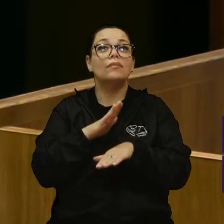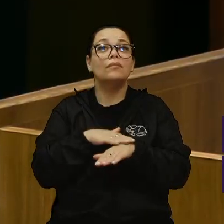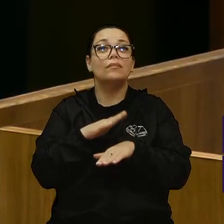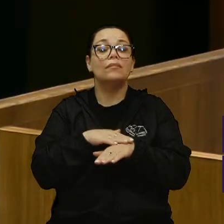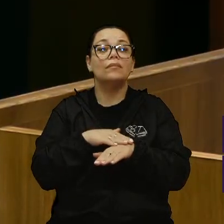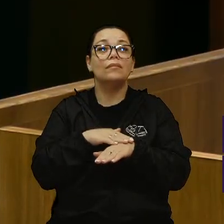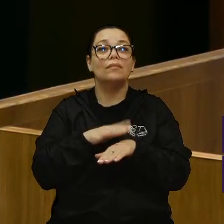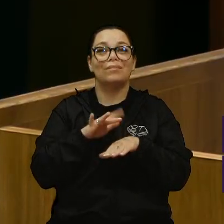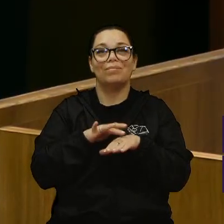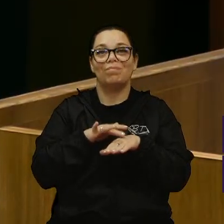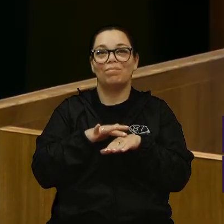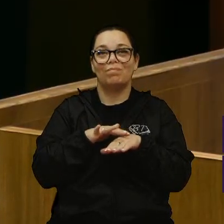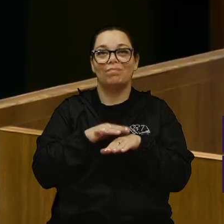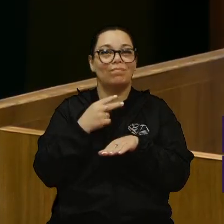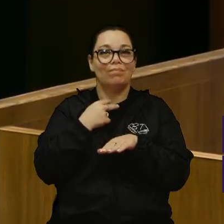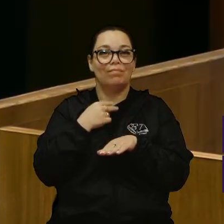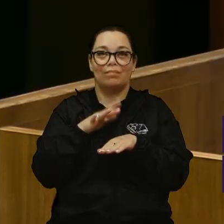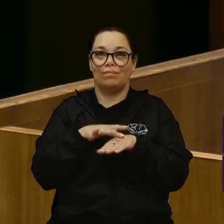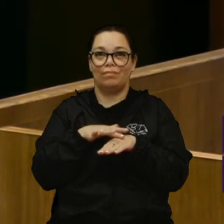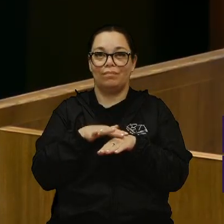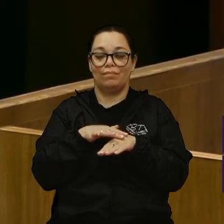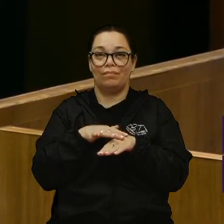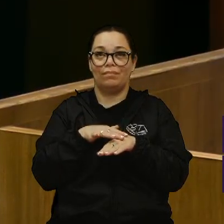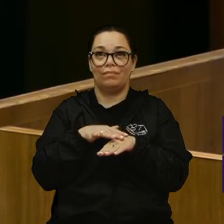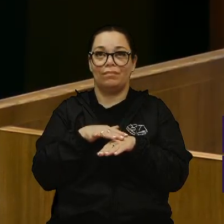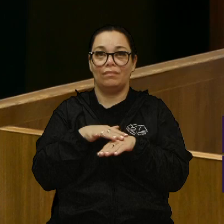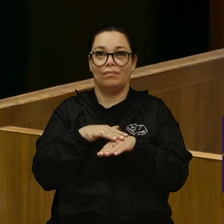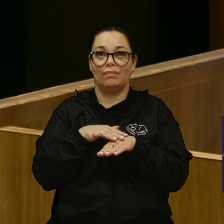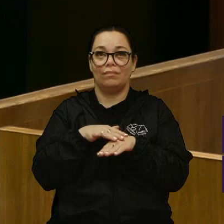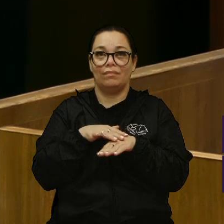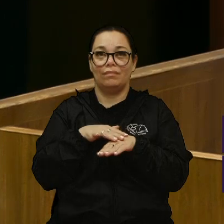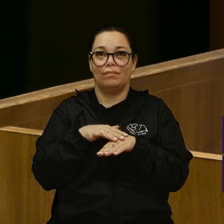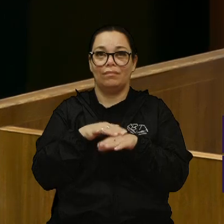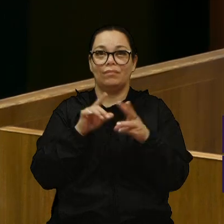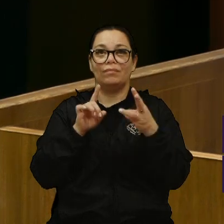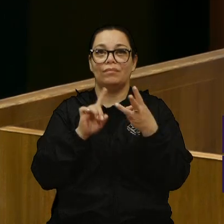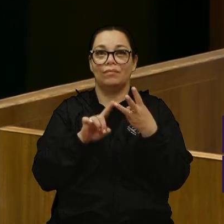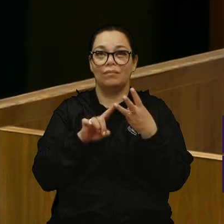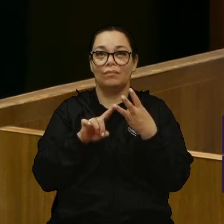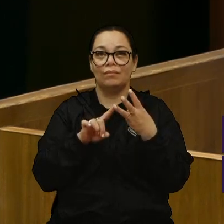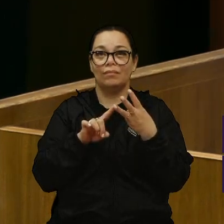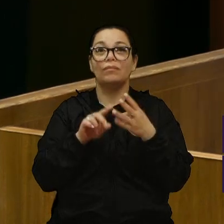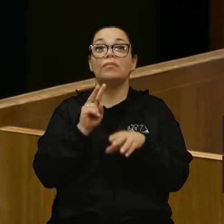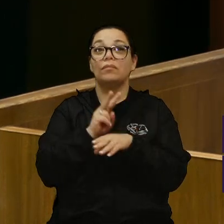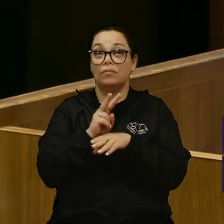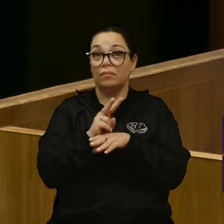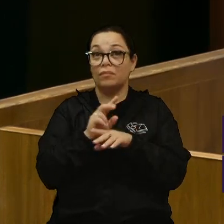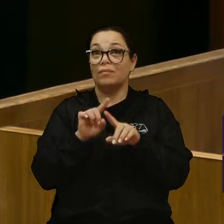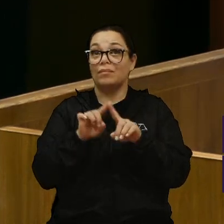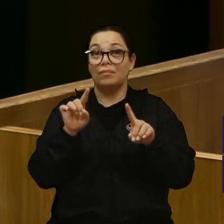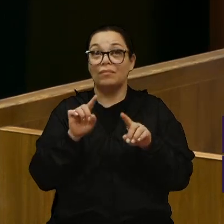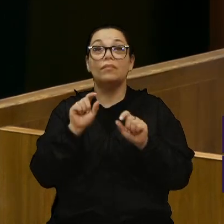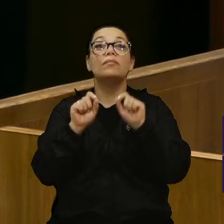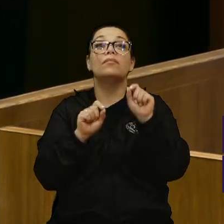ficar doente. Aqui, outro diz, aqui a gente se cuida, mas é como